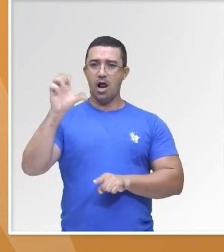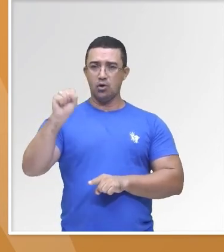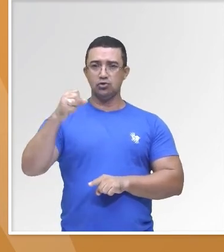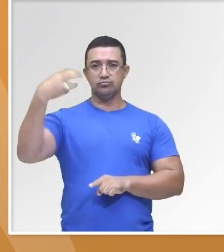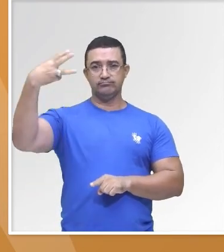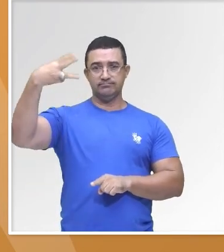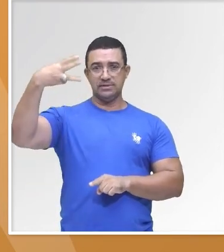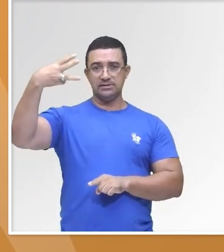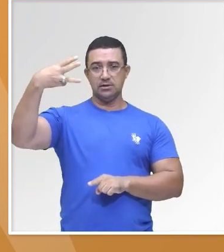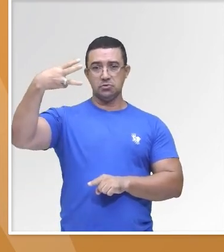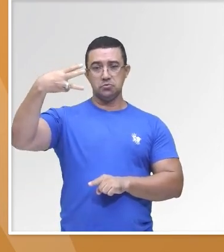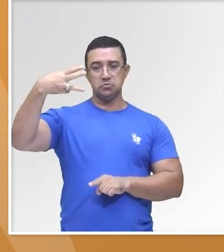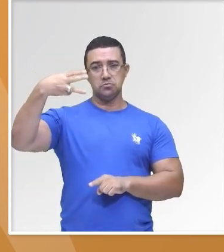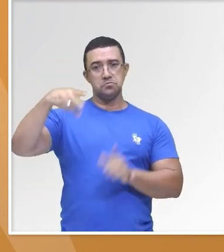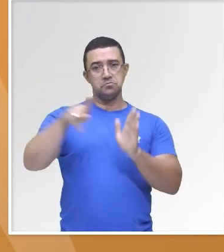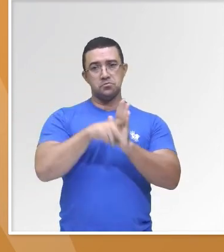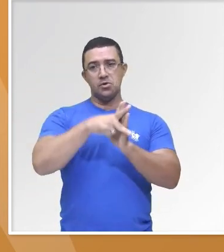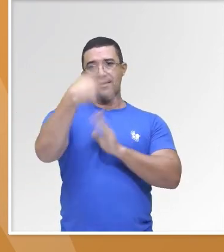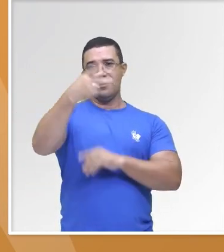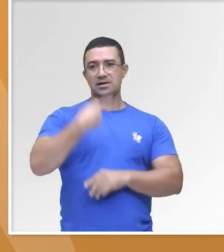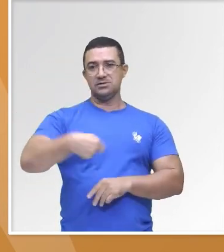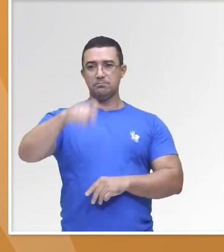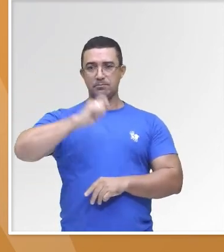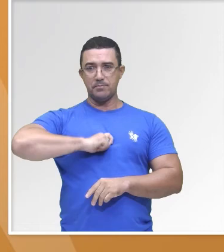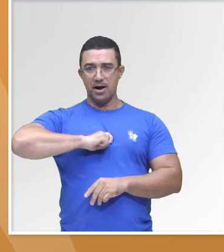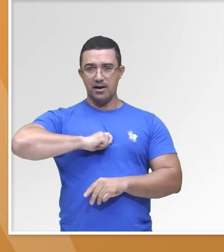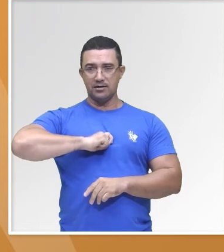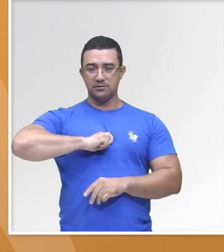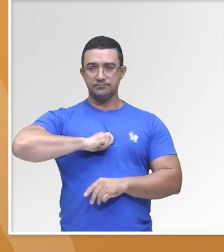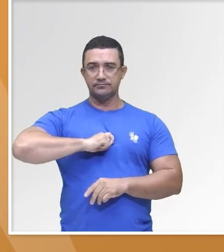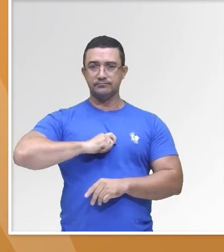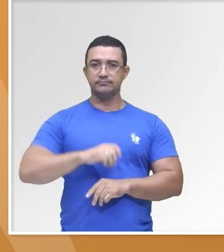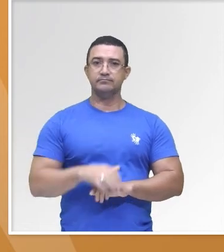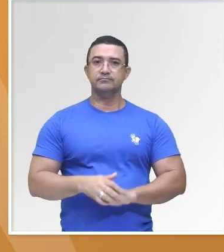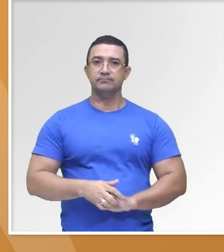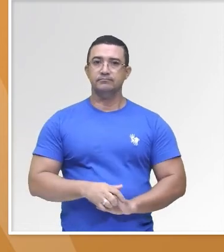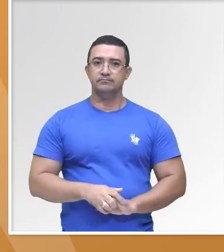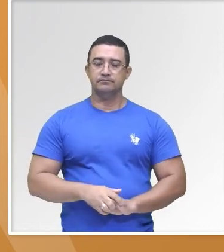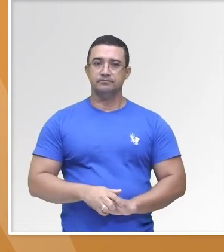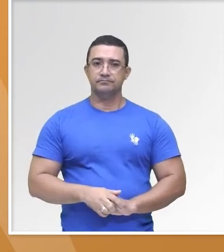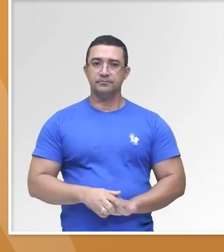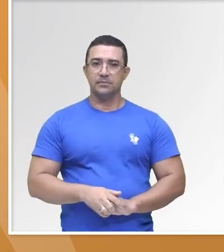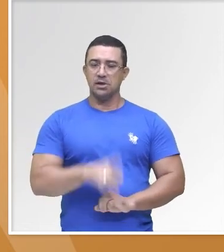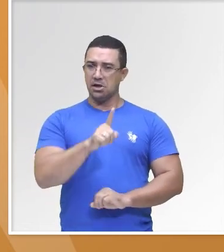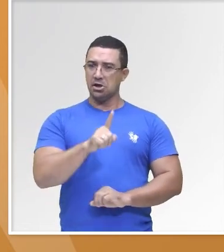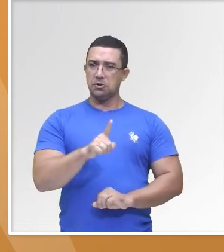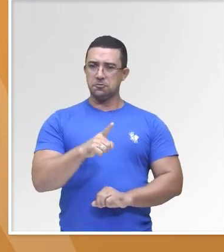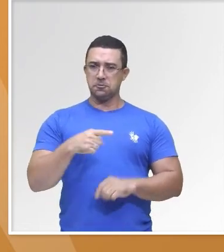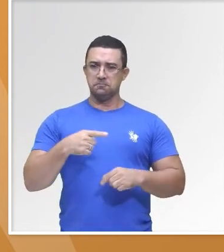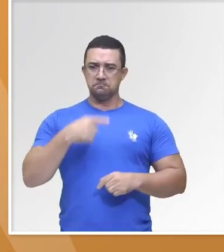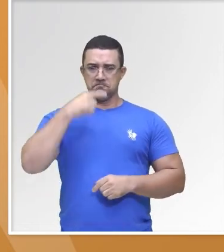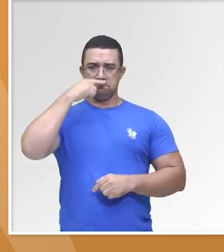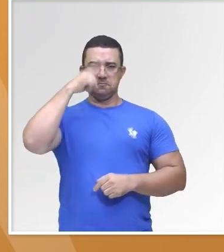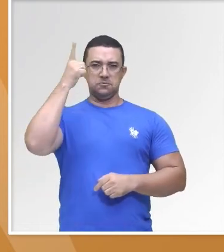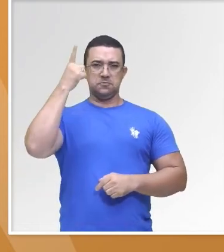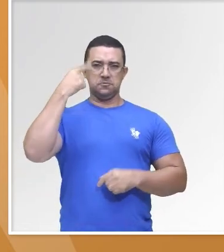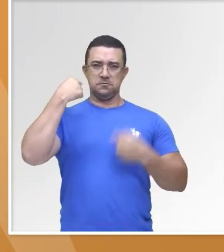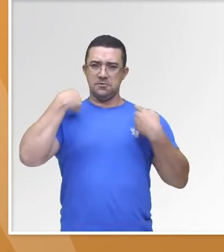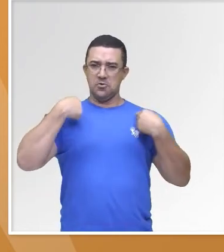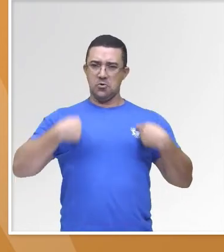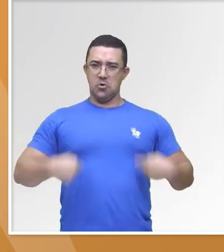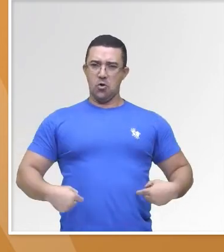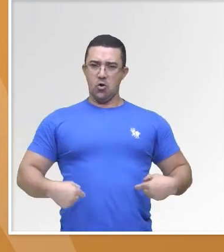III da Espanha. Exatamente, mas o mais importante é a imponência dele nessa